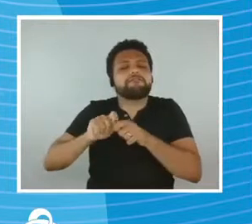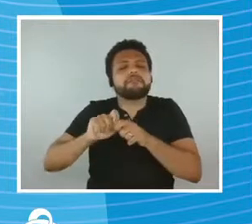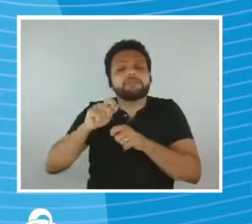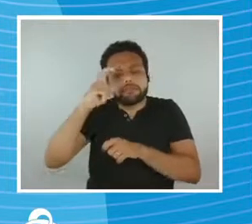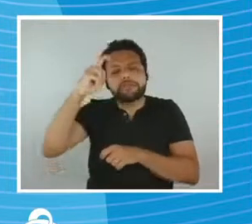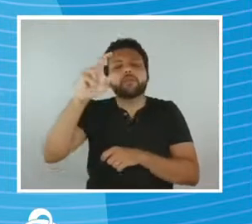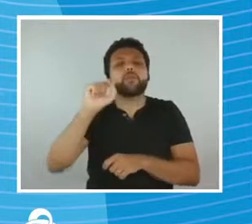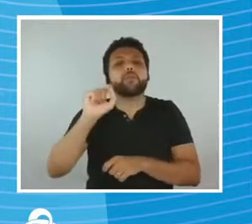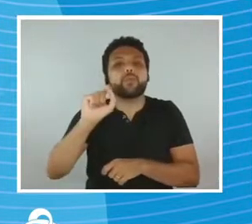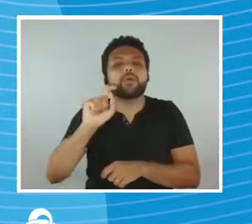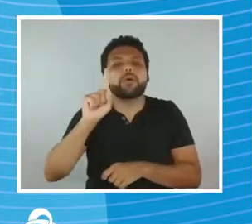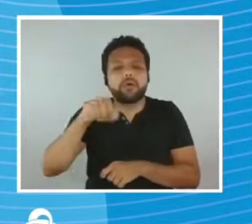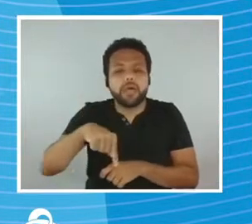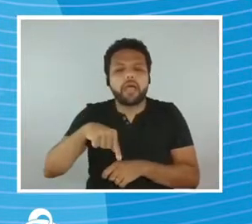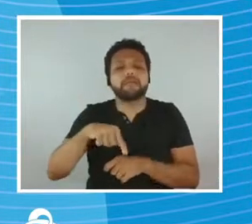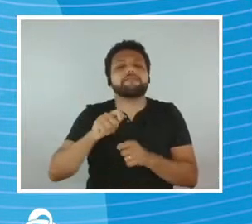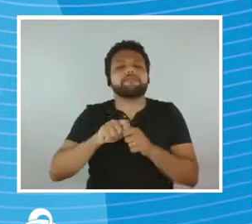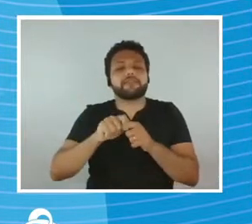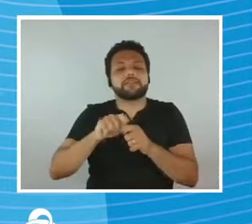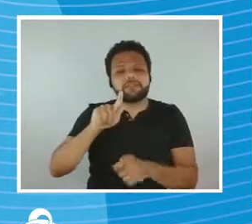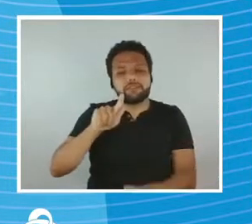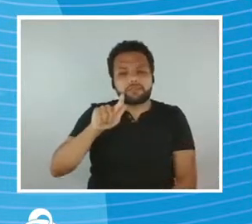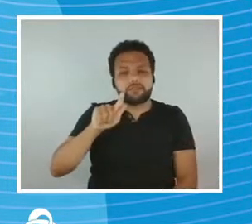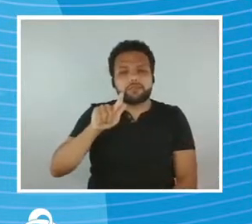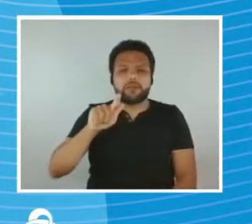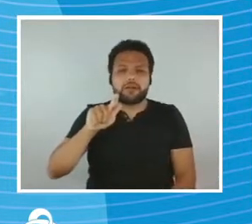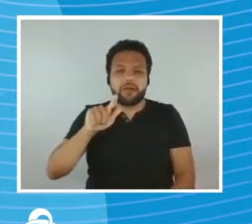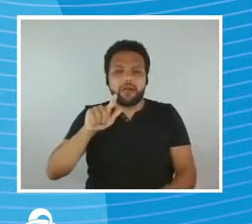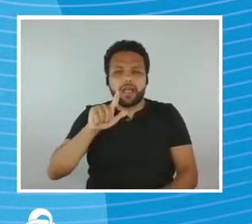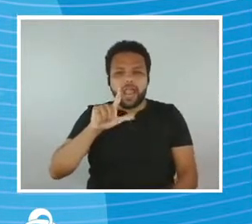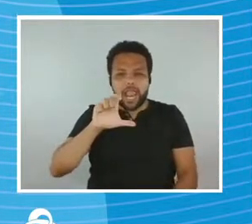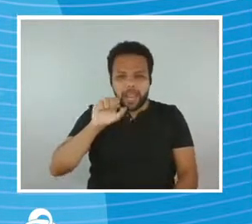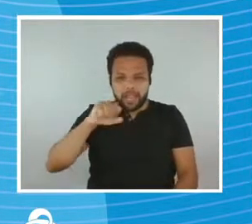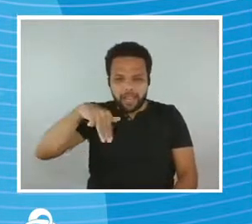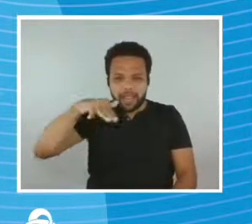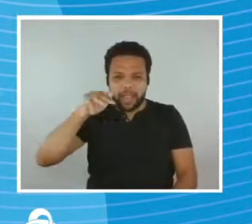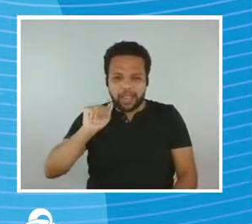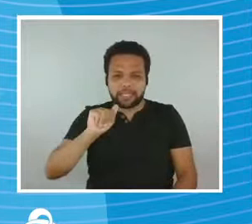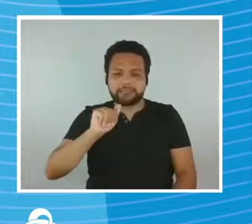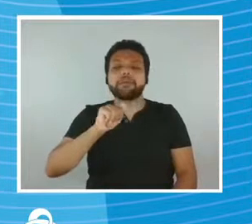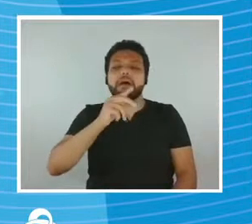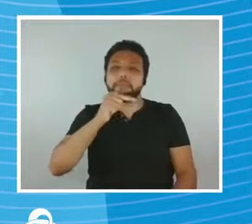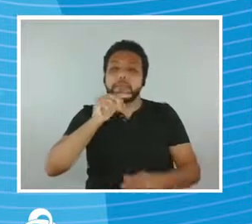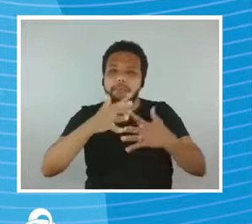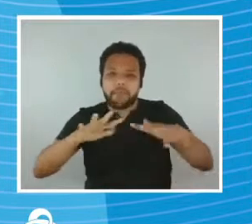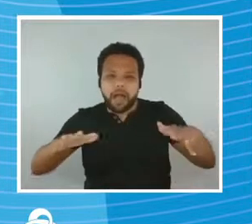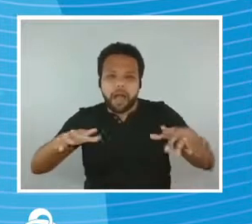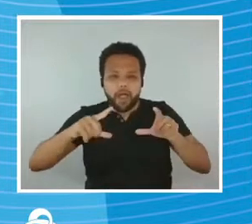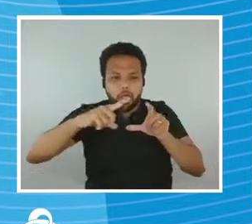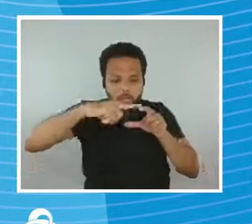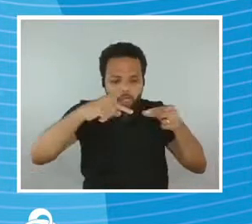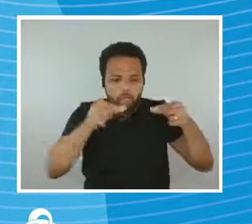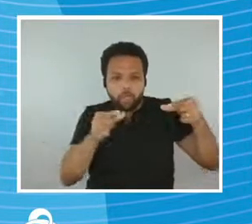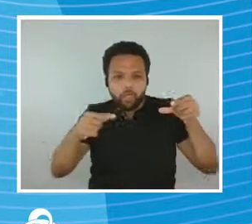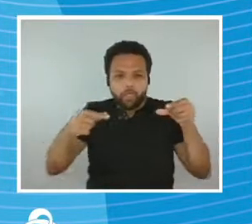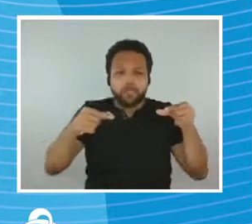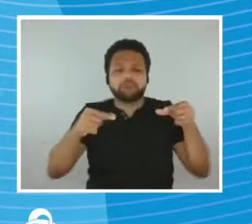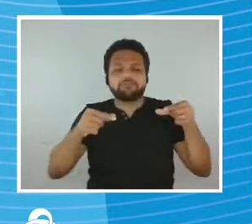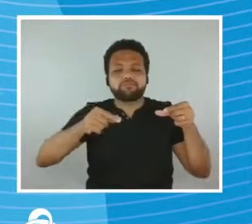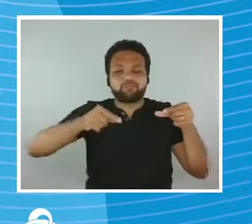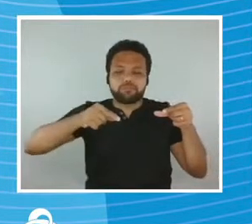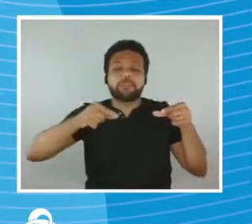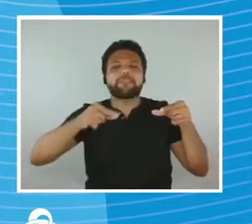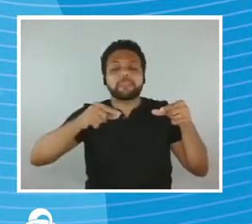um gastrópodo marinho, uma lesma marinha, que tem um sistema nervoso muito simples, mas que tem habituação em outros fenômenos